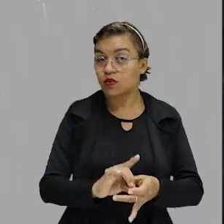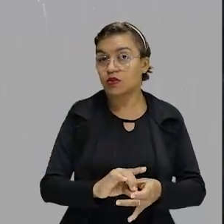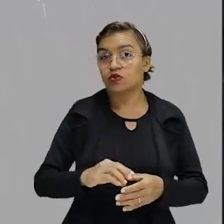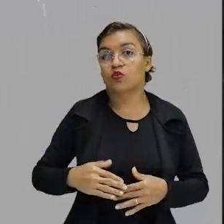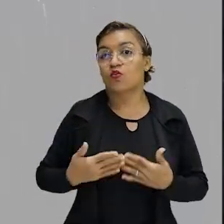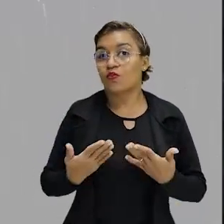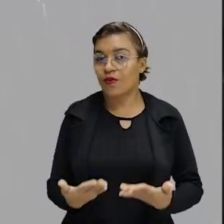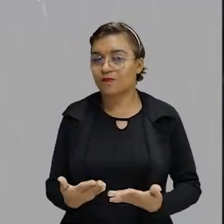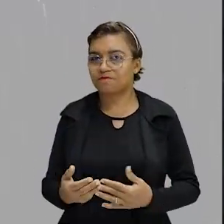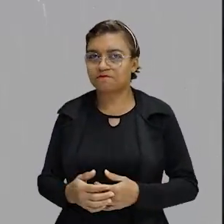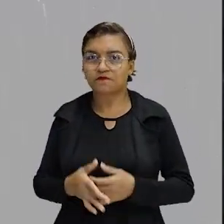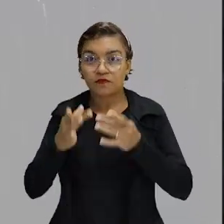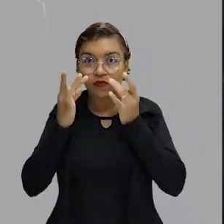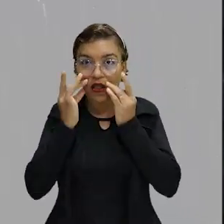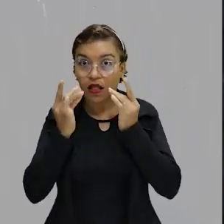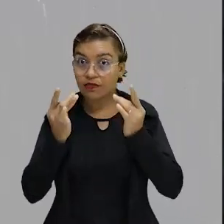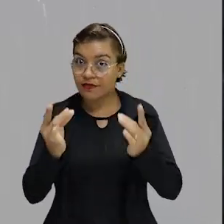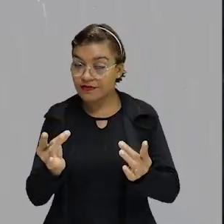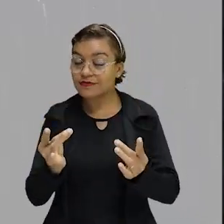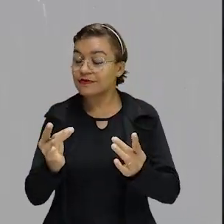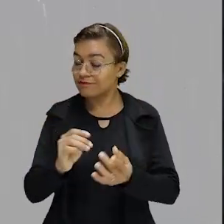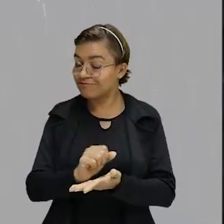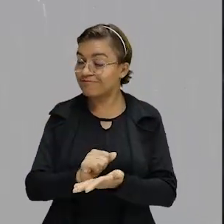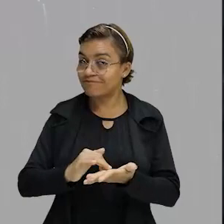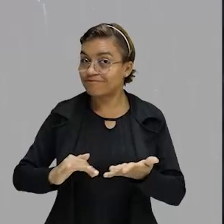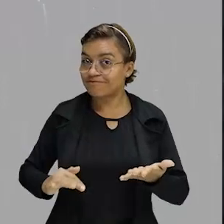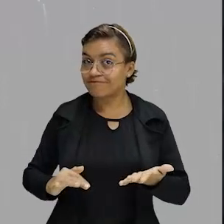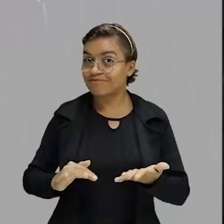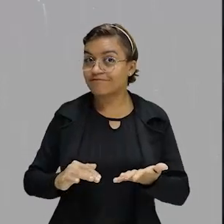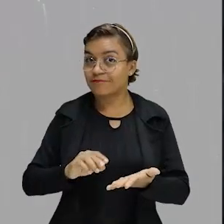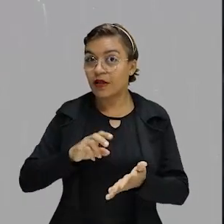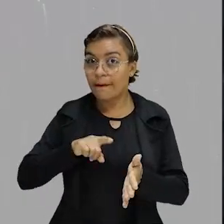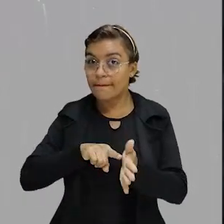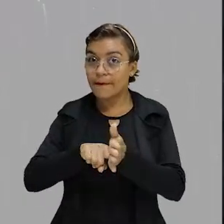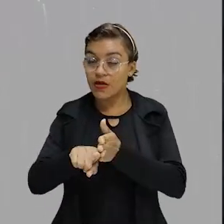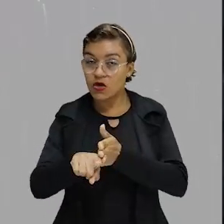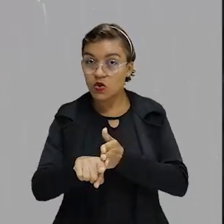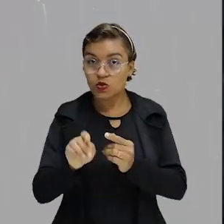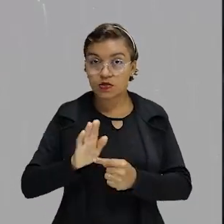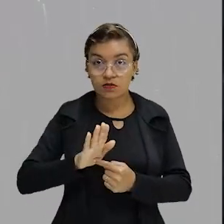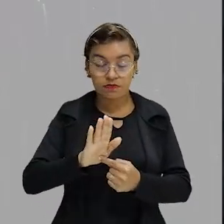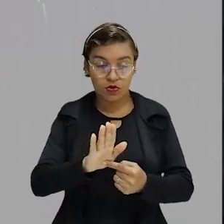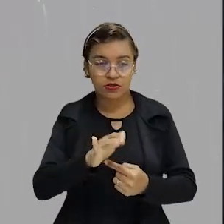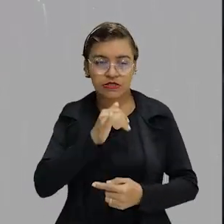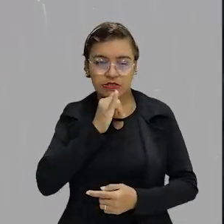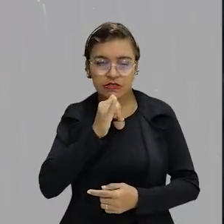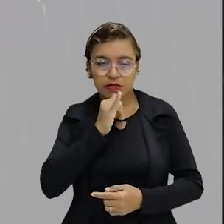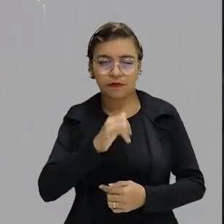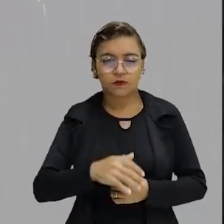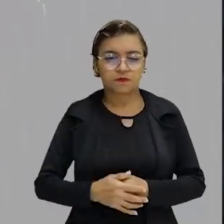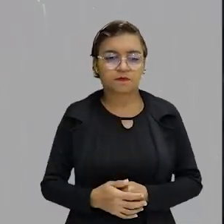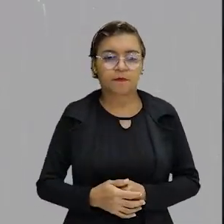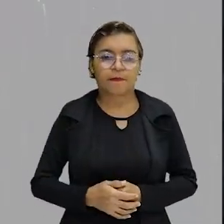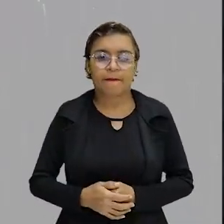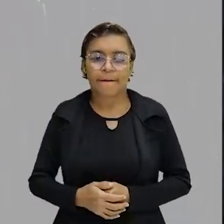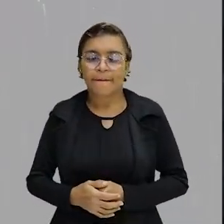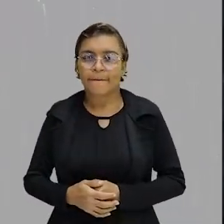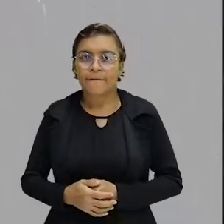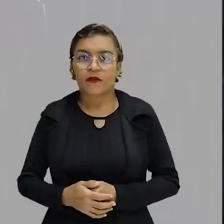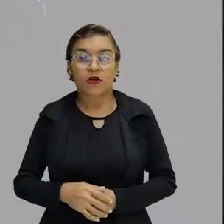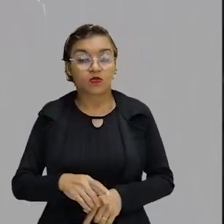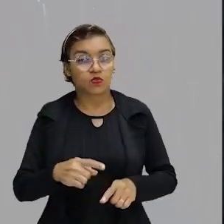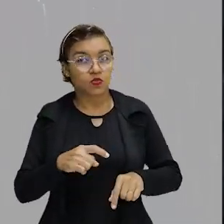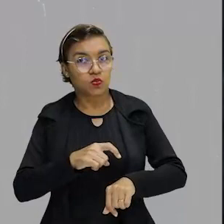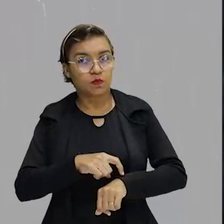Olha, muita atenção ao que a questão pede, hein, turma? Ele quer dentro do contexto da tirinha. Então, assim, quando o